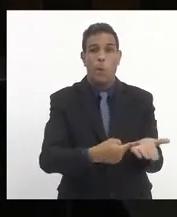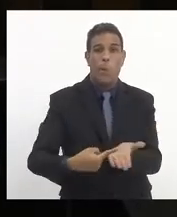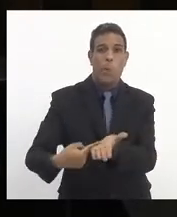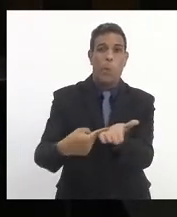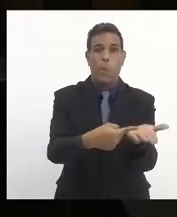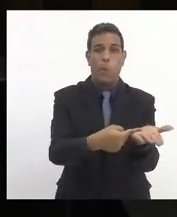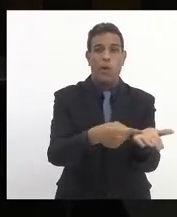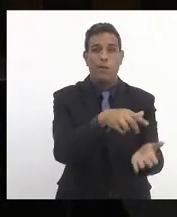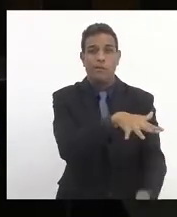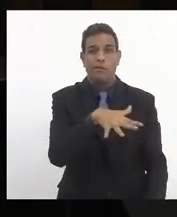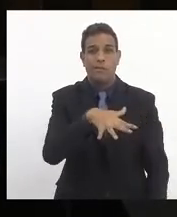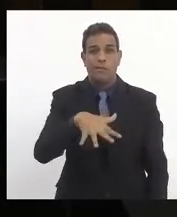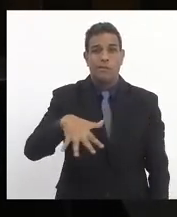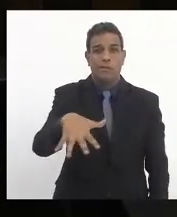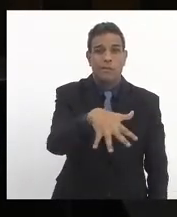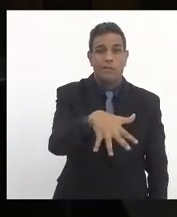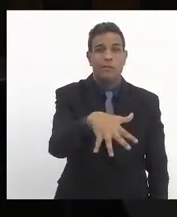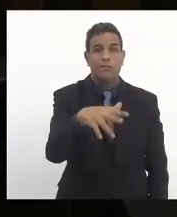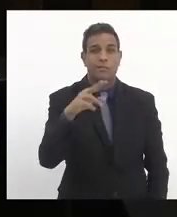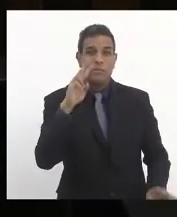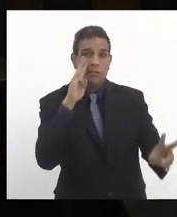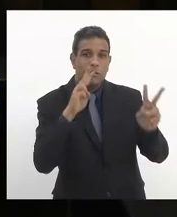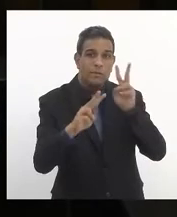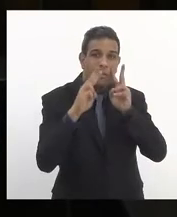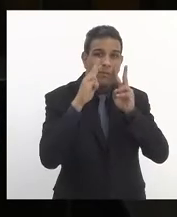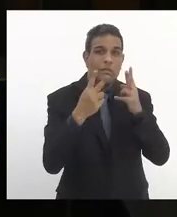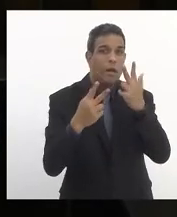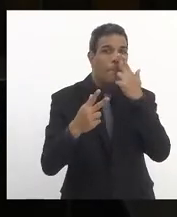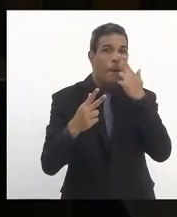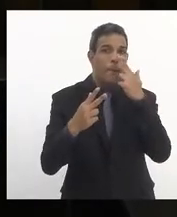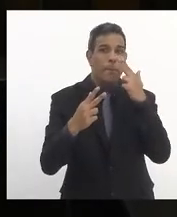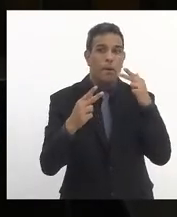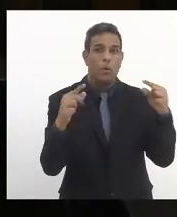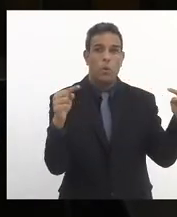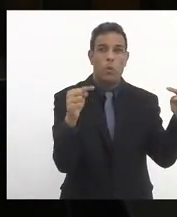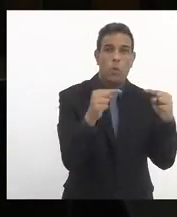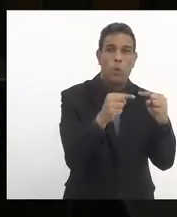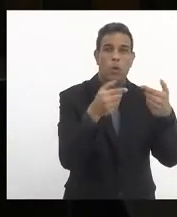o campo estava unificado.